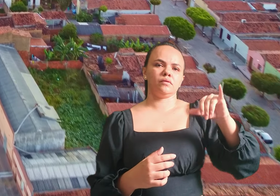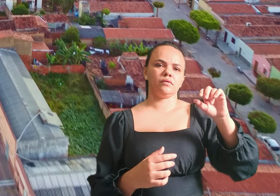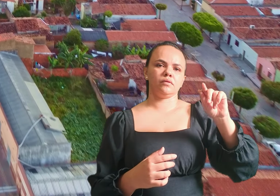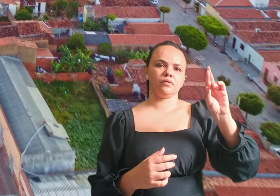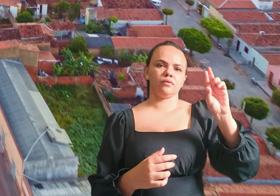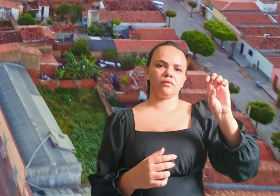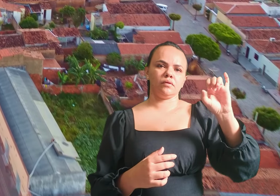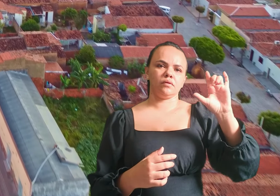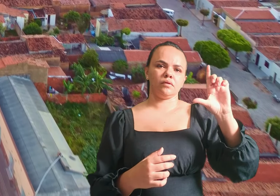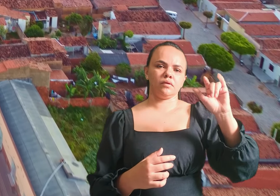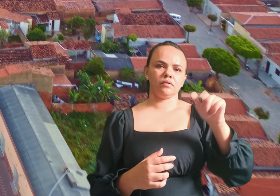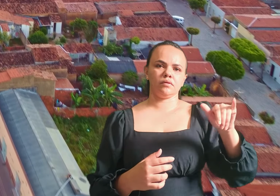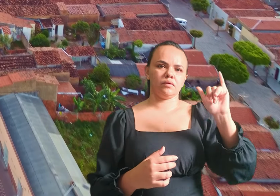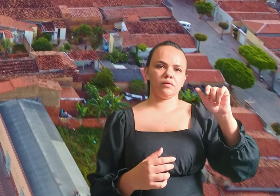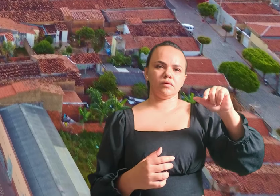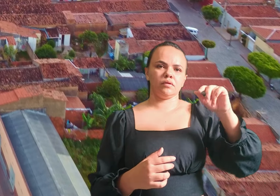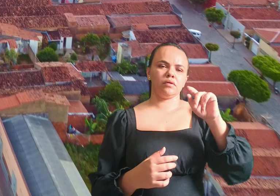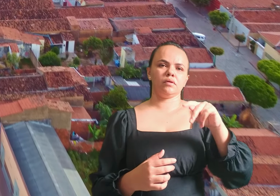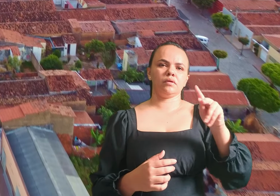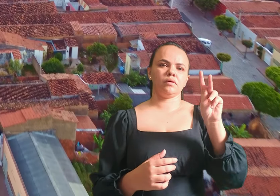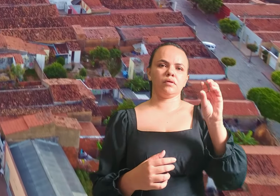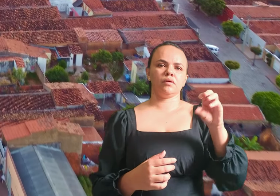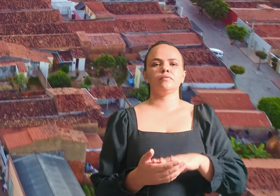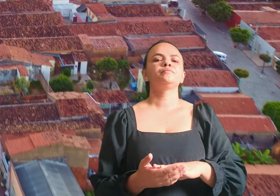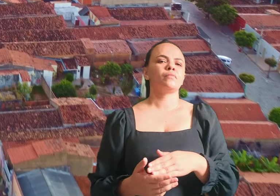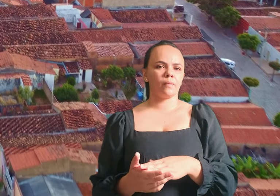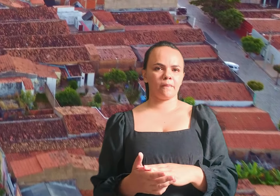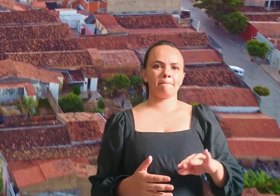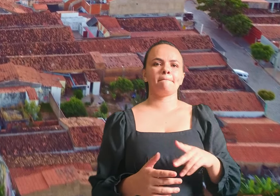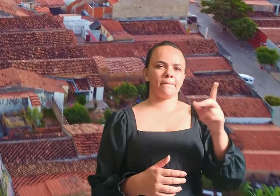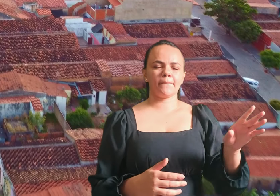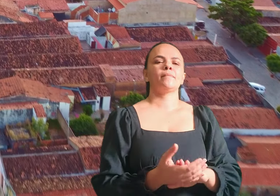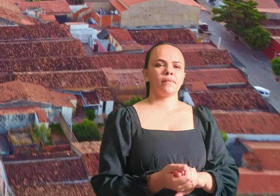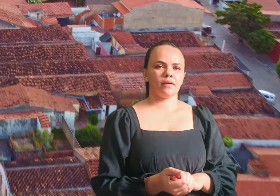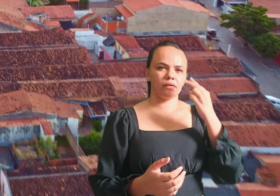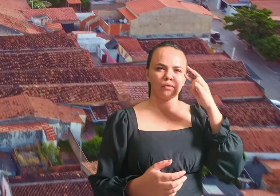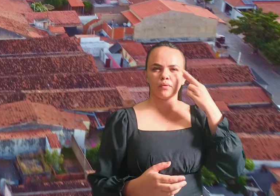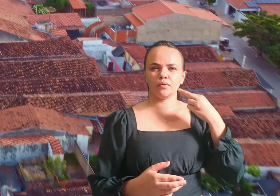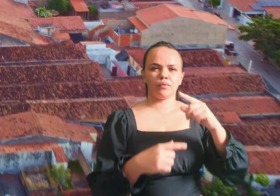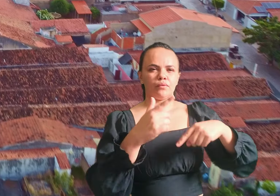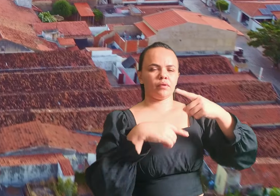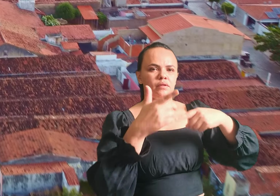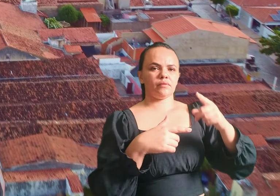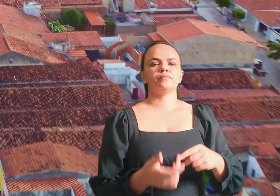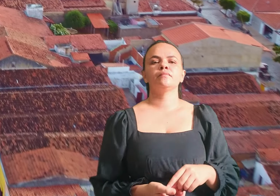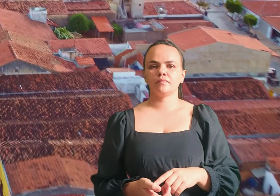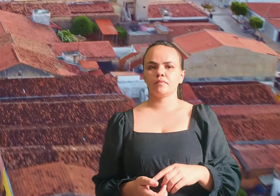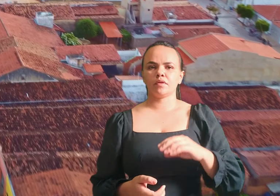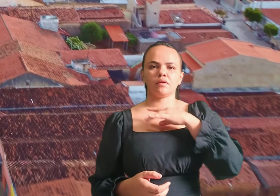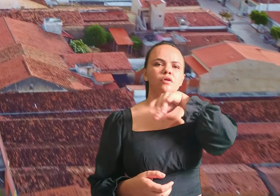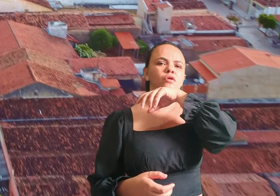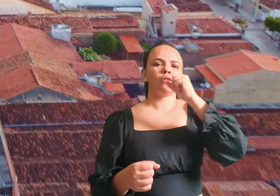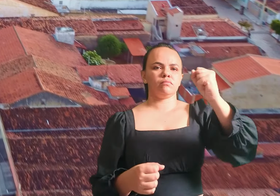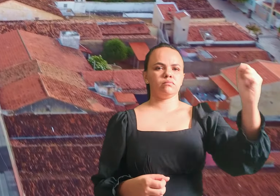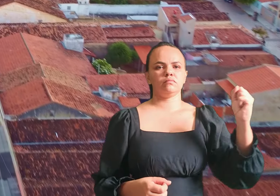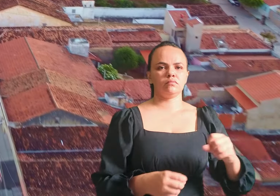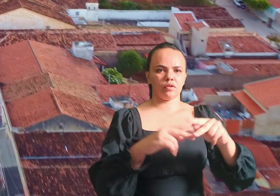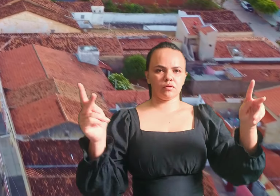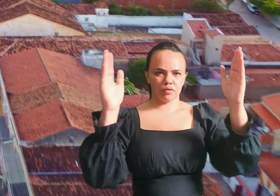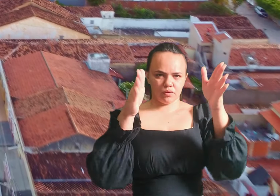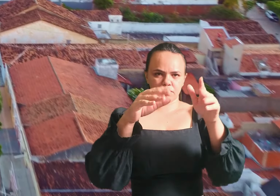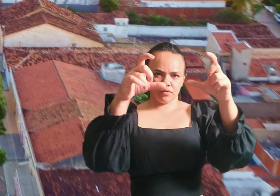e e desce naquela Estrada ali que pega o matadouro então aí você consegue justamente entrar em Luiz Gomes pela frente e ali você quando você